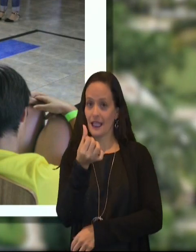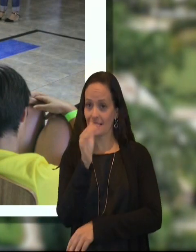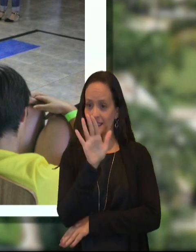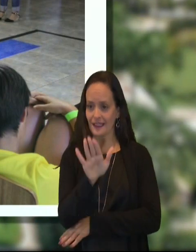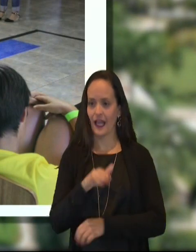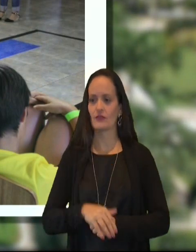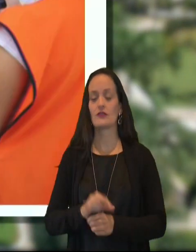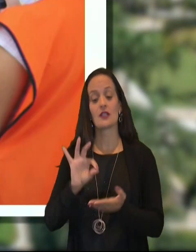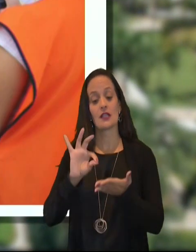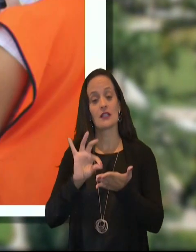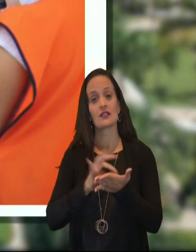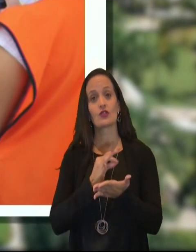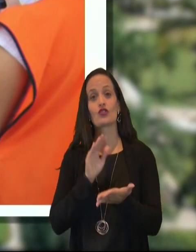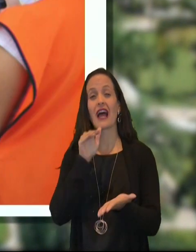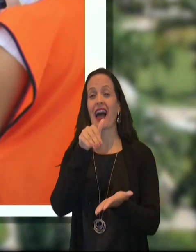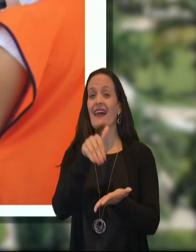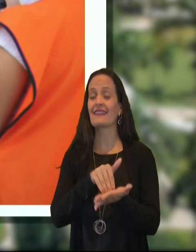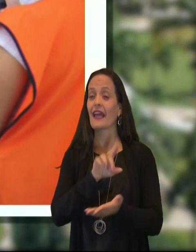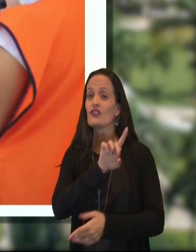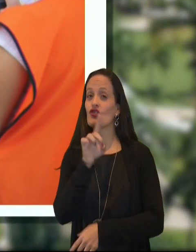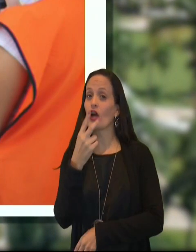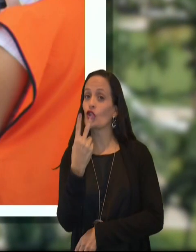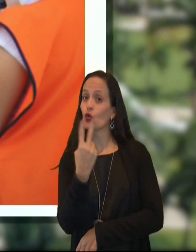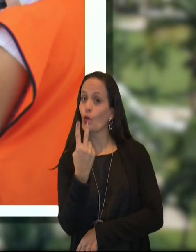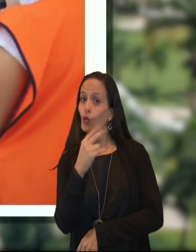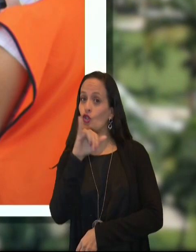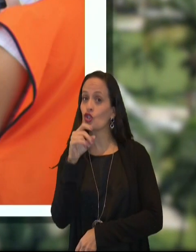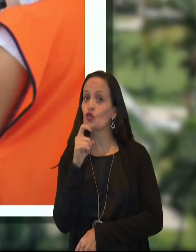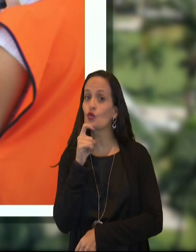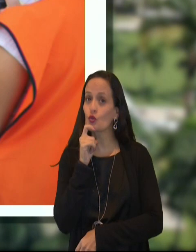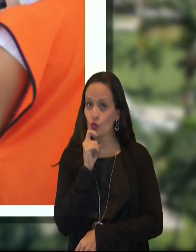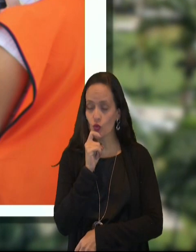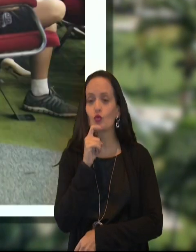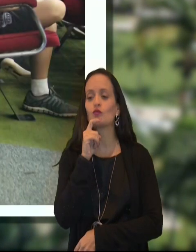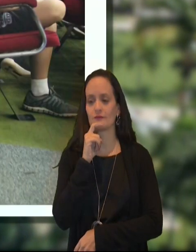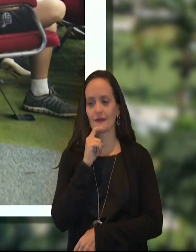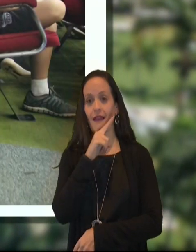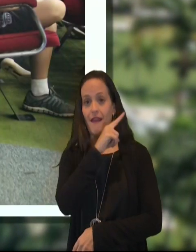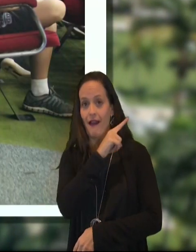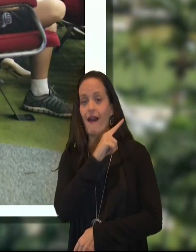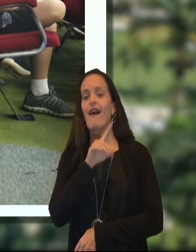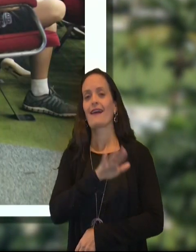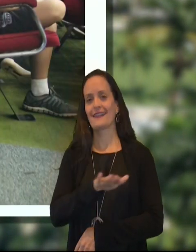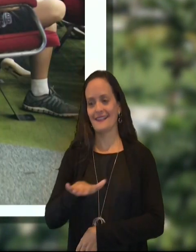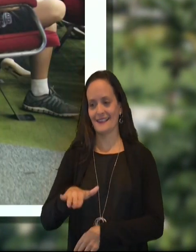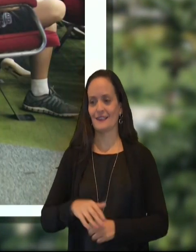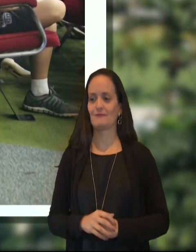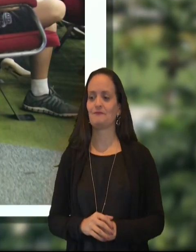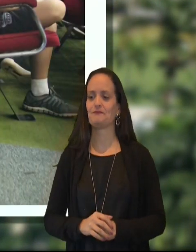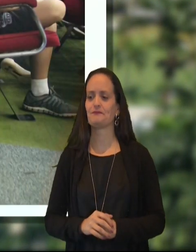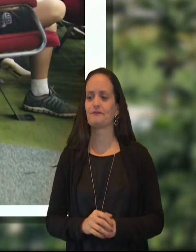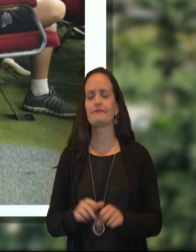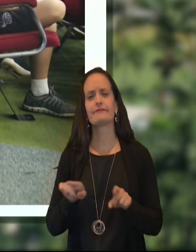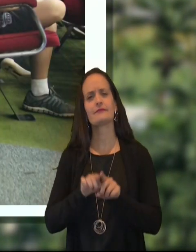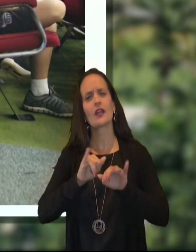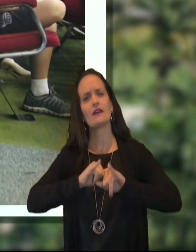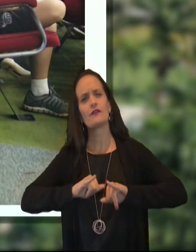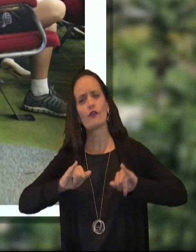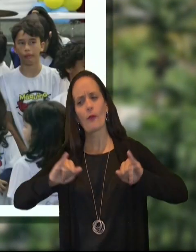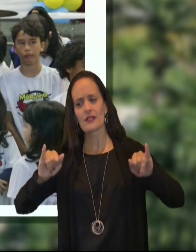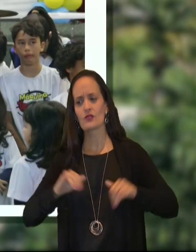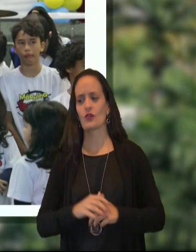Inscrições somente até o dia 2 de julho, na recepção do Ministério Crescer. Informações pelos